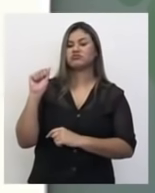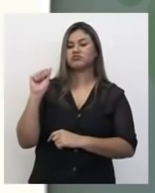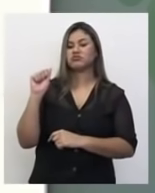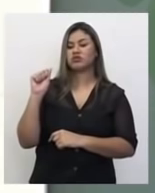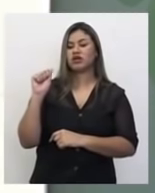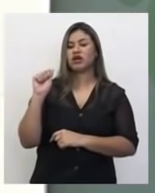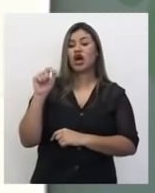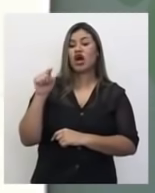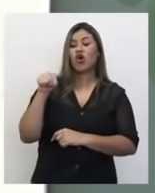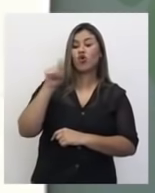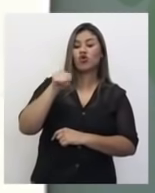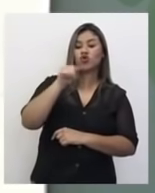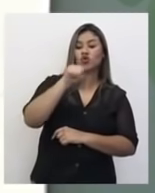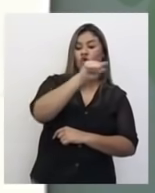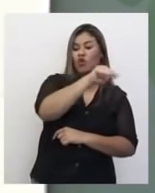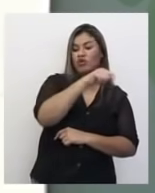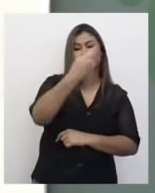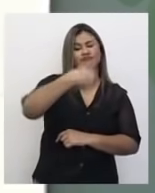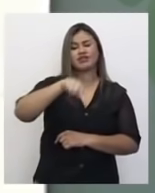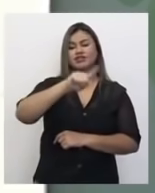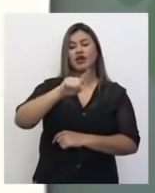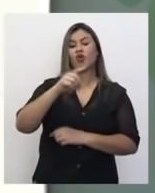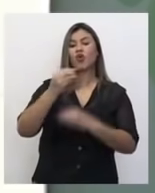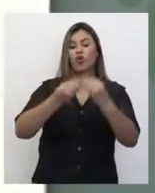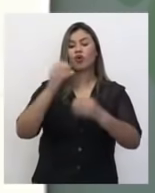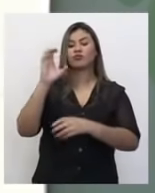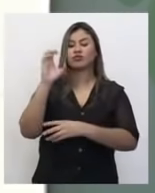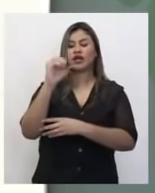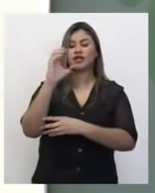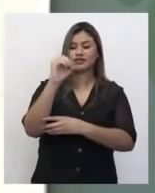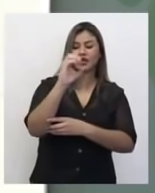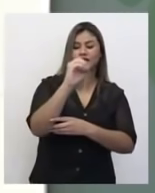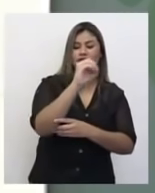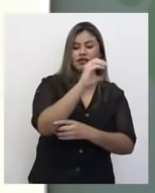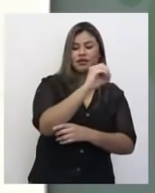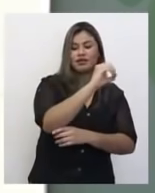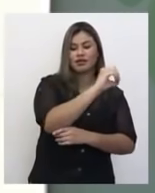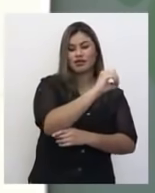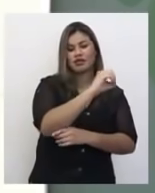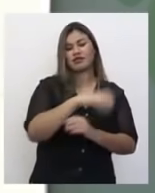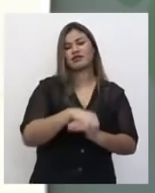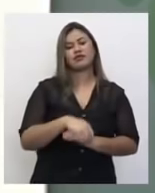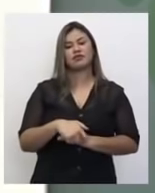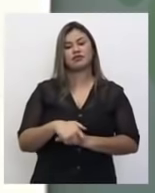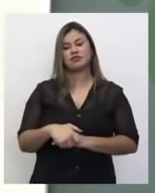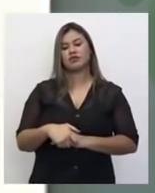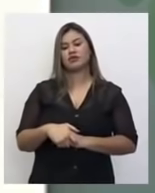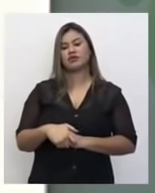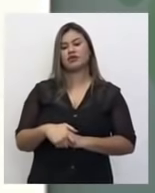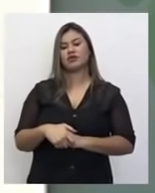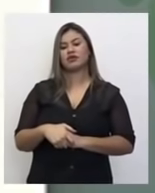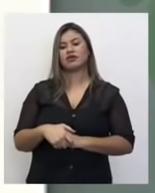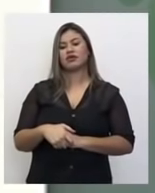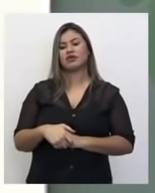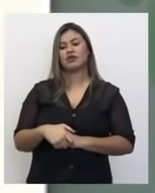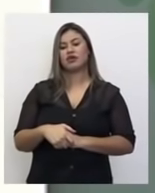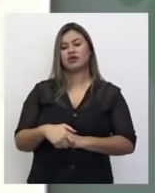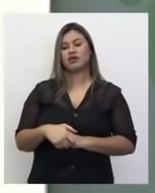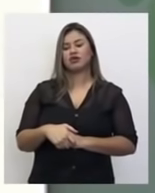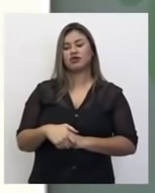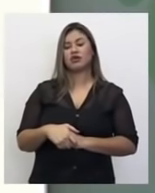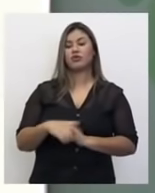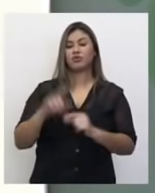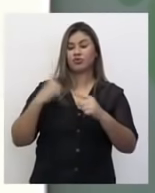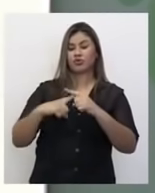eu não vou precisar de nenhum outro algarismo. Então aqui eu já representei a letra A. Por quê? Porque eu só